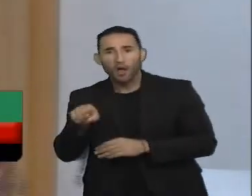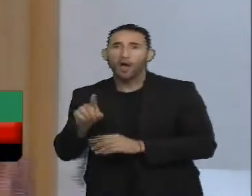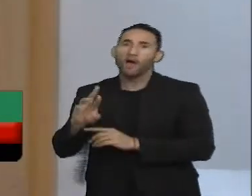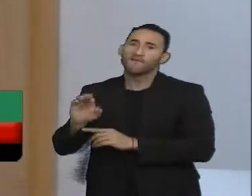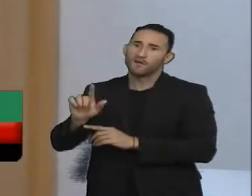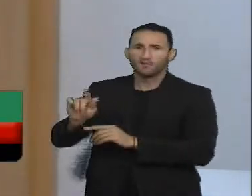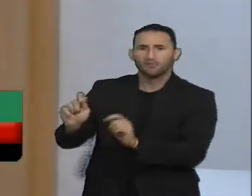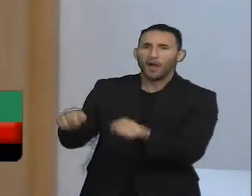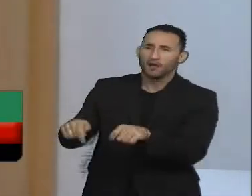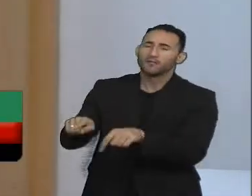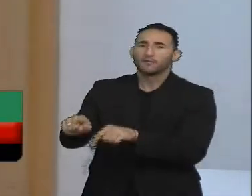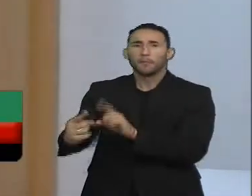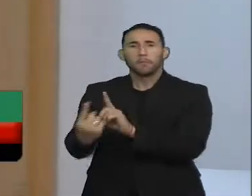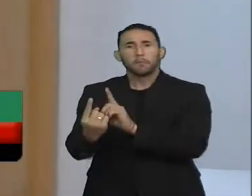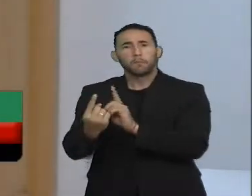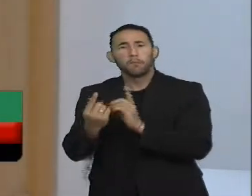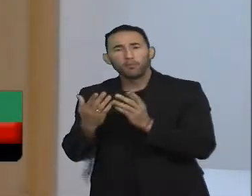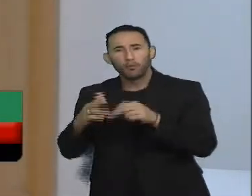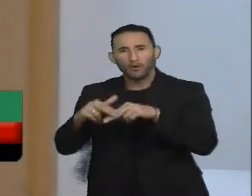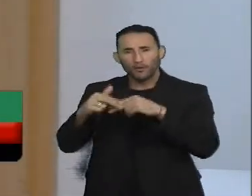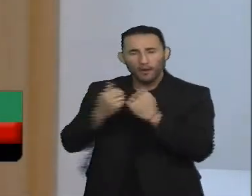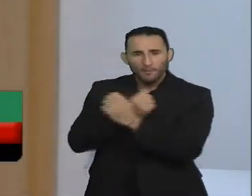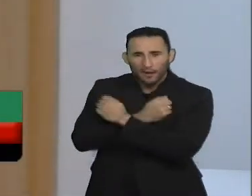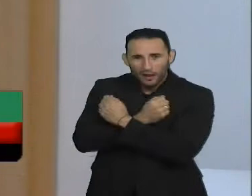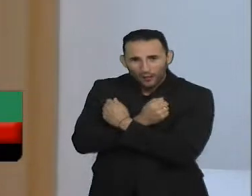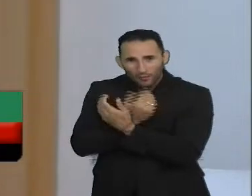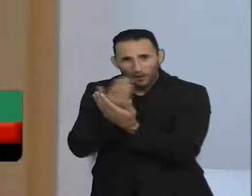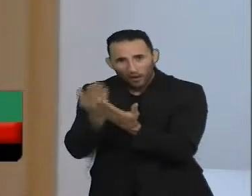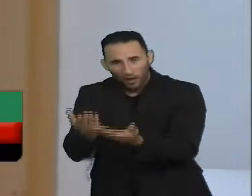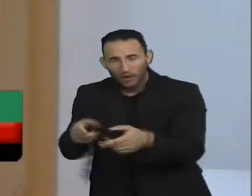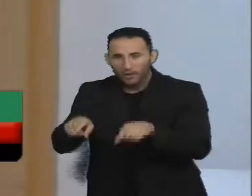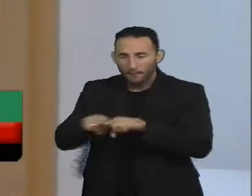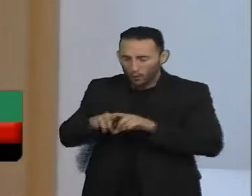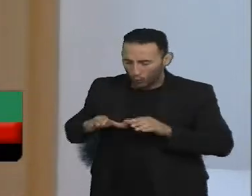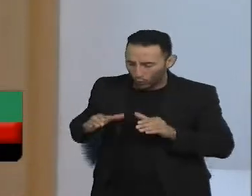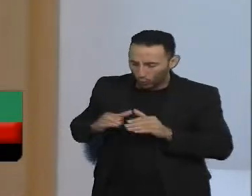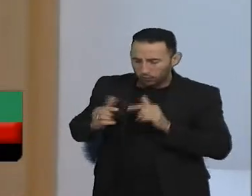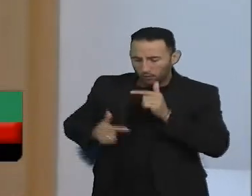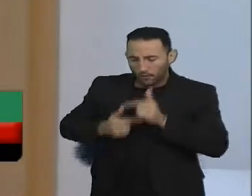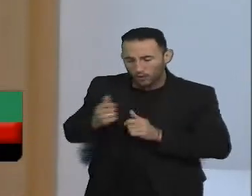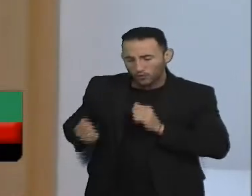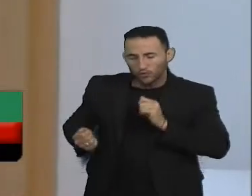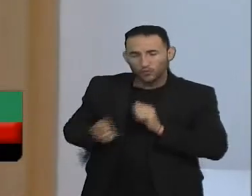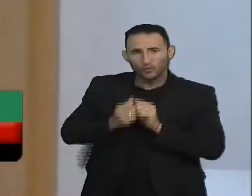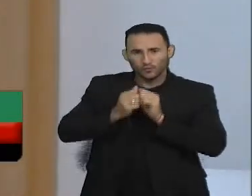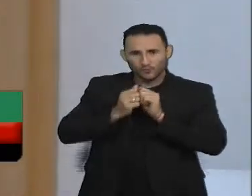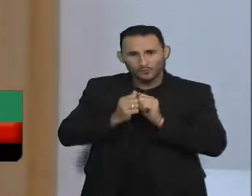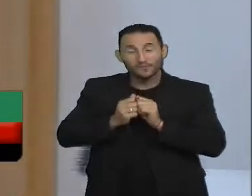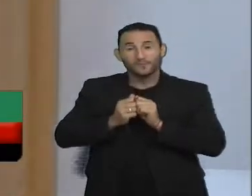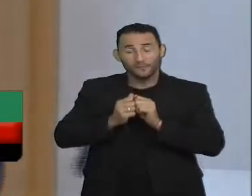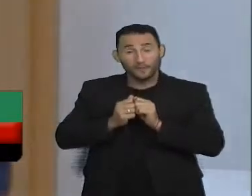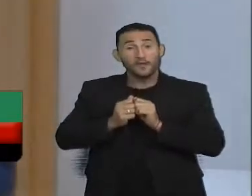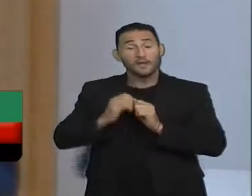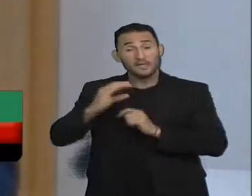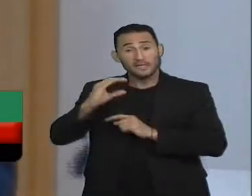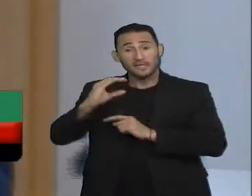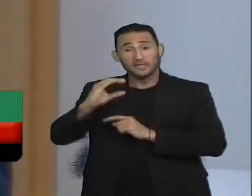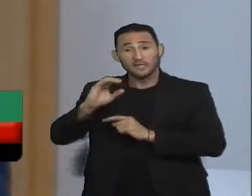queria deixar um forte abraço aí ao Rafa também e as suas equipes aí, aos seus amigos. O